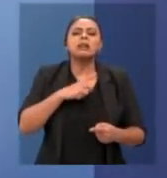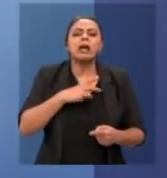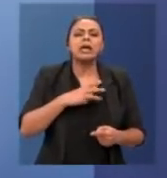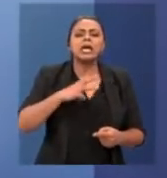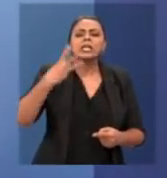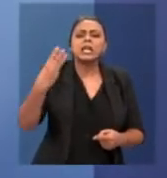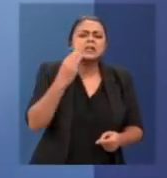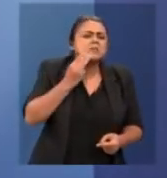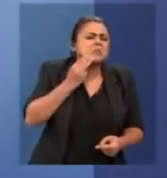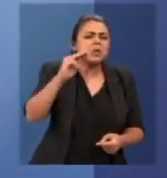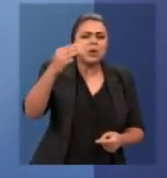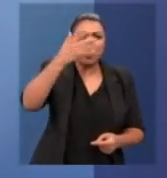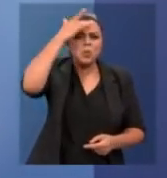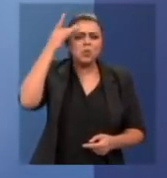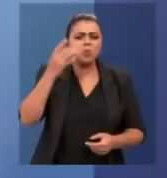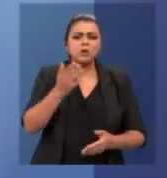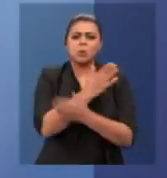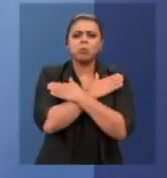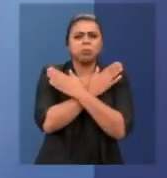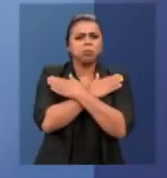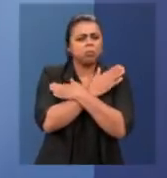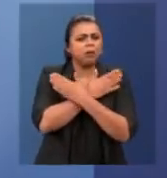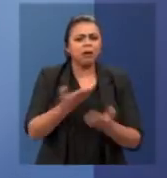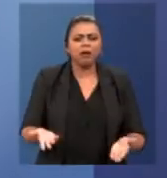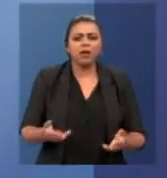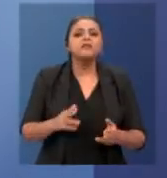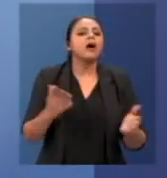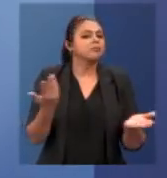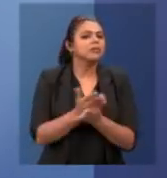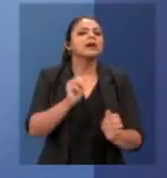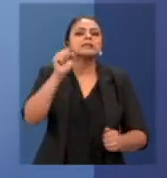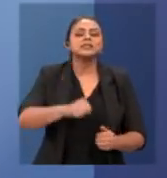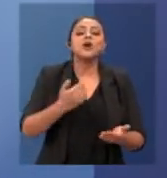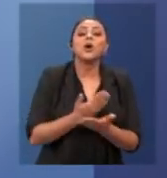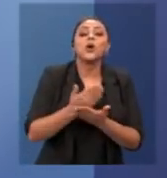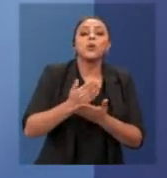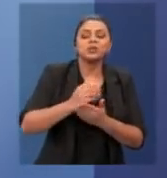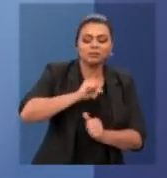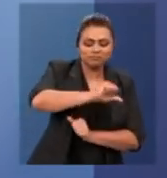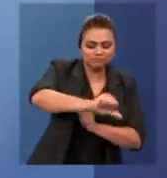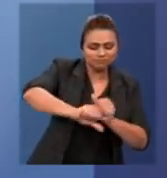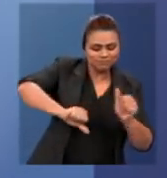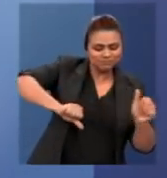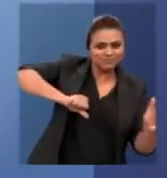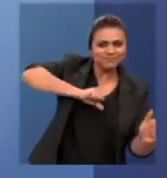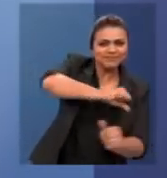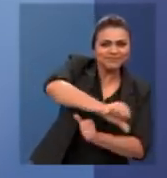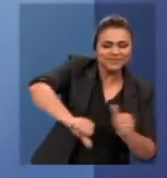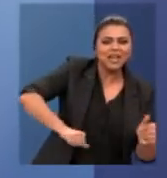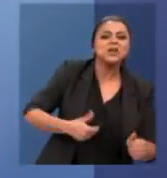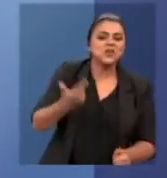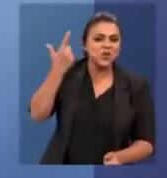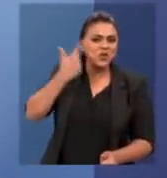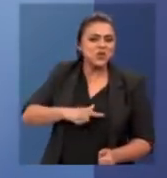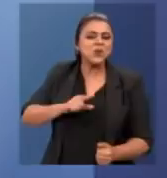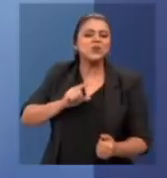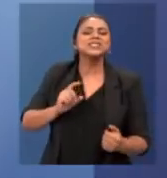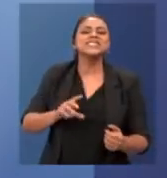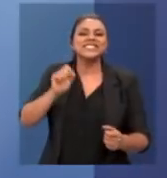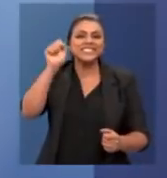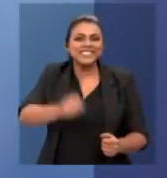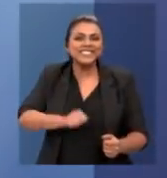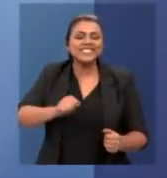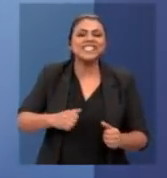tanto de pessoas empregadas repercutindo aqui no estado nós vamos começar a fazer essa roda girar e vamos encontrar um ponto de ti